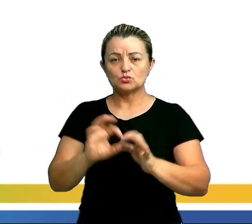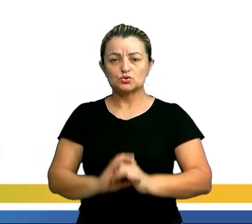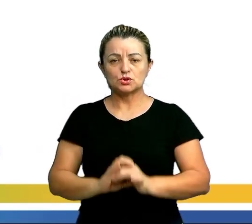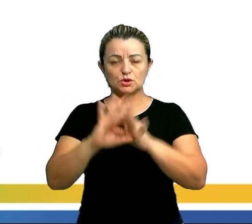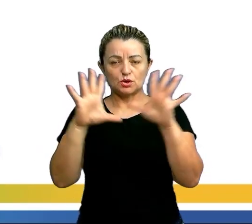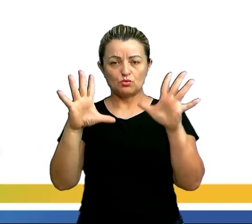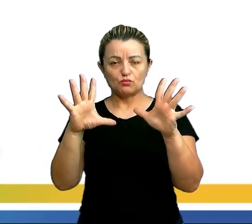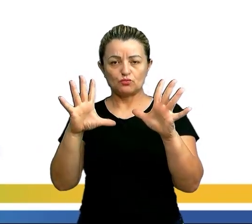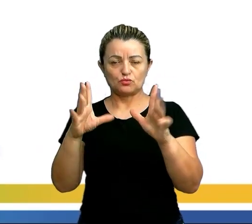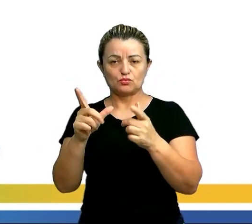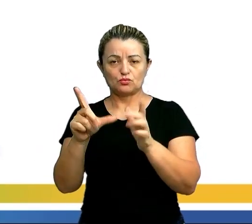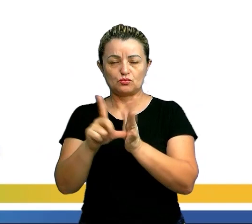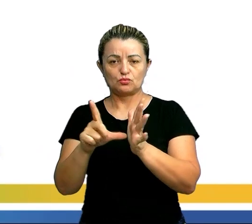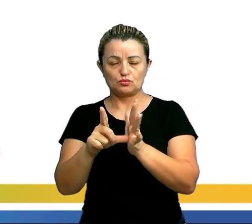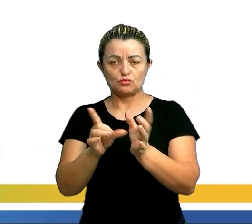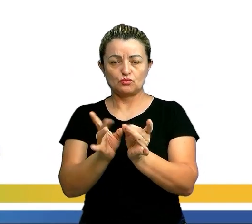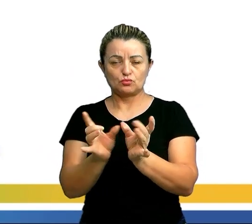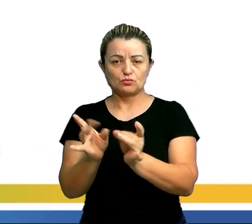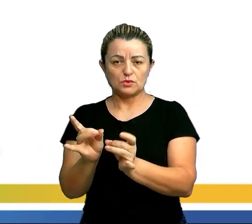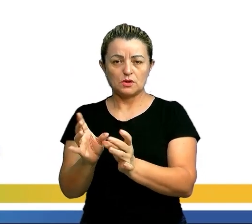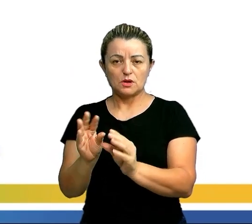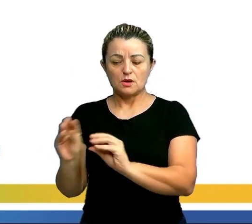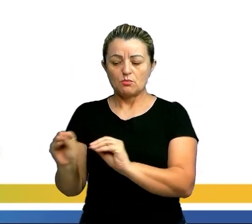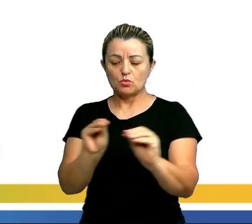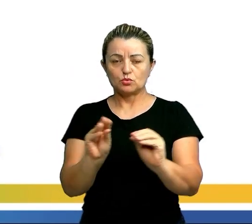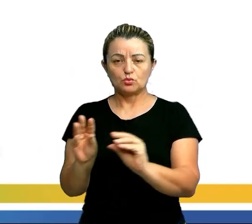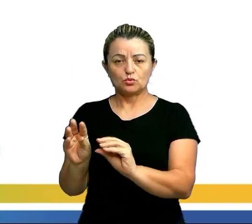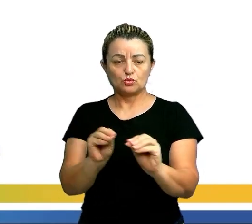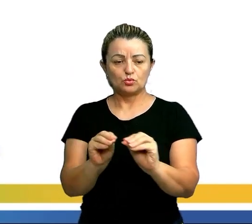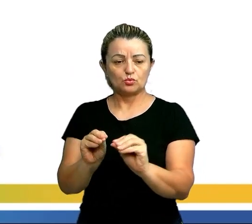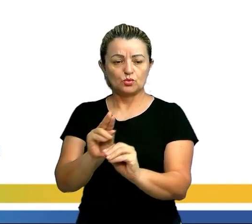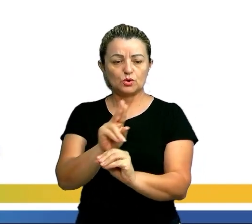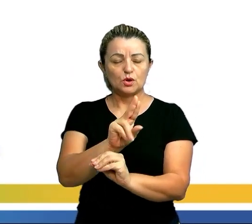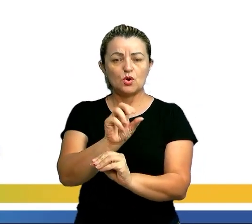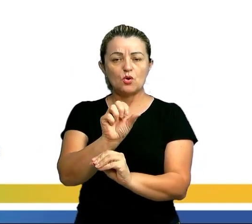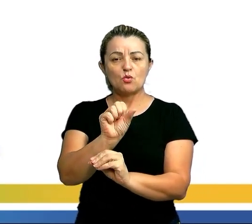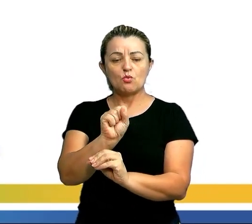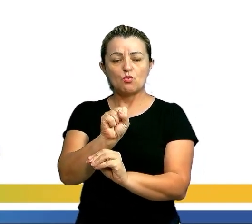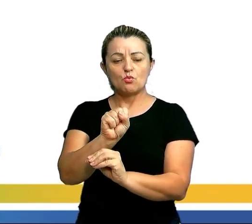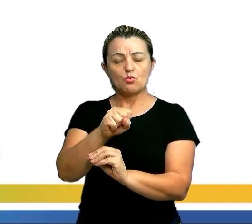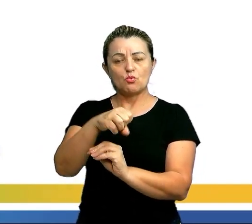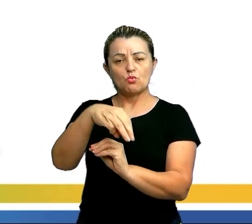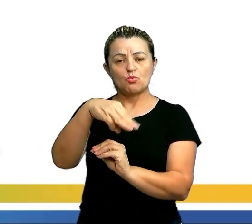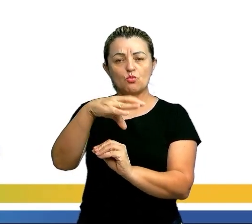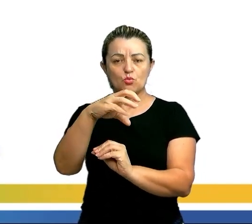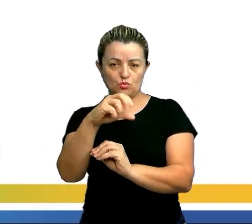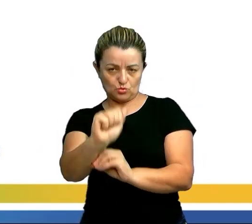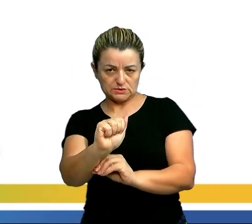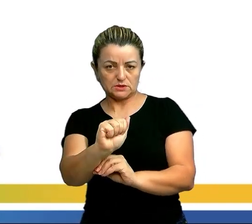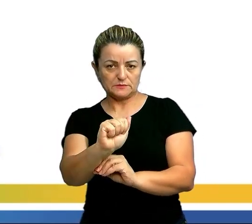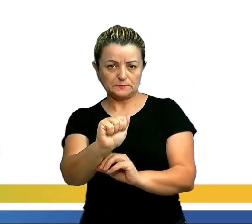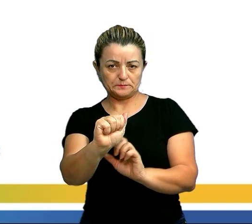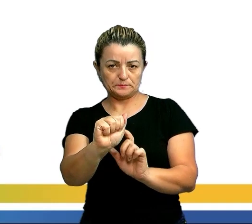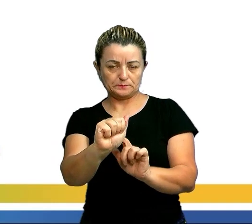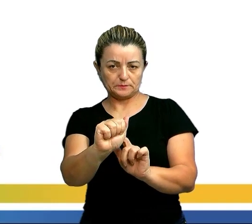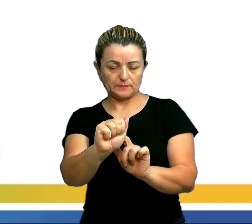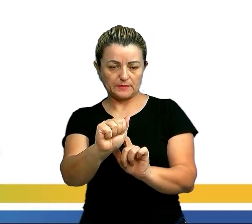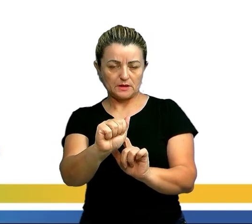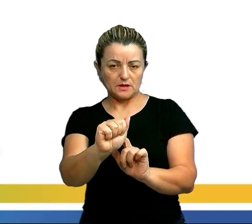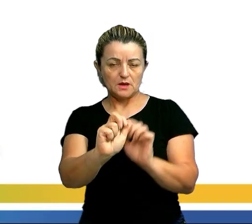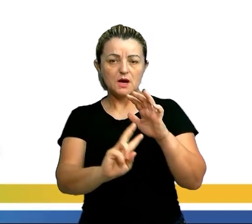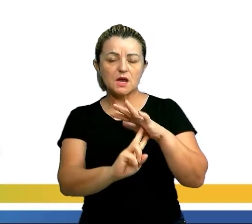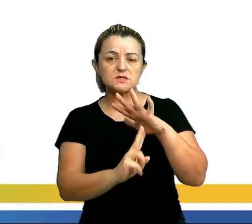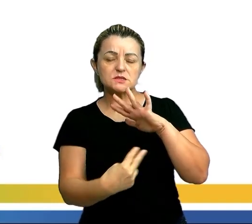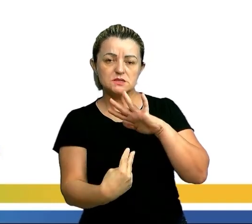Norte, passou a mudar para UNSCA, no caso, perdão, que